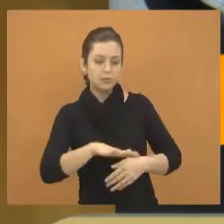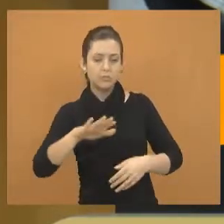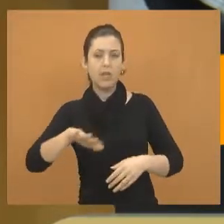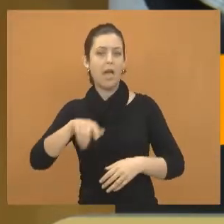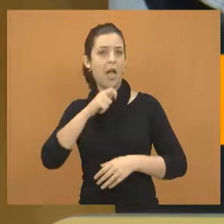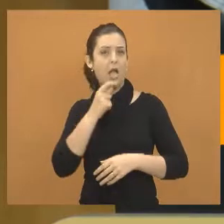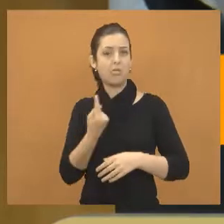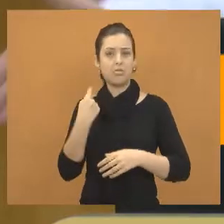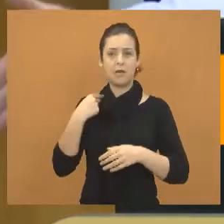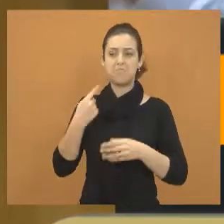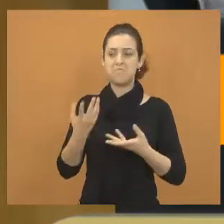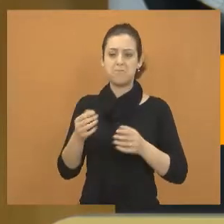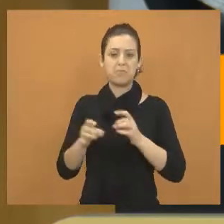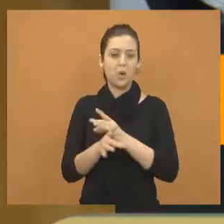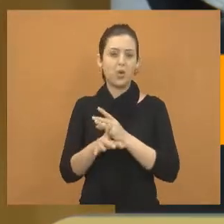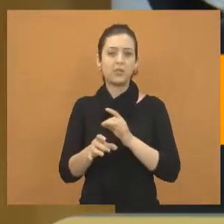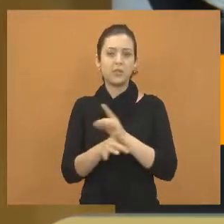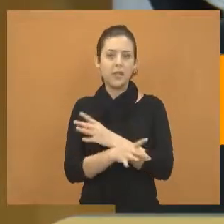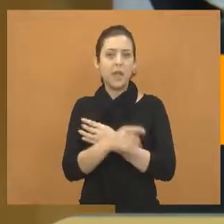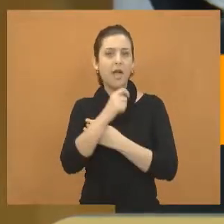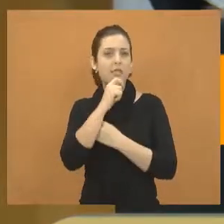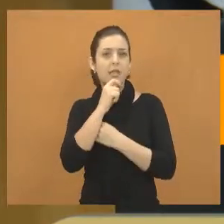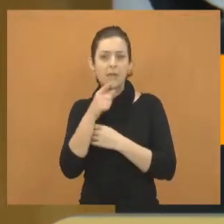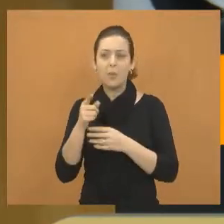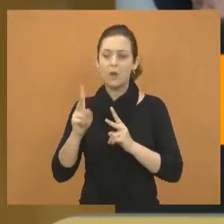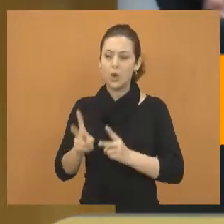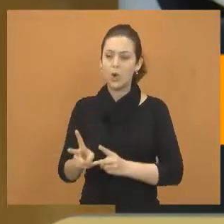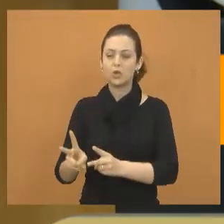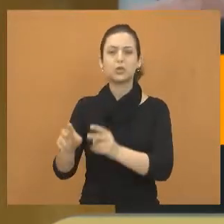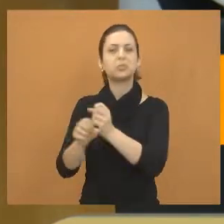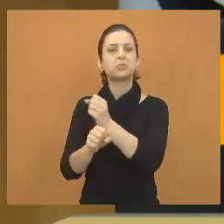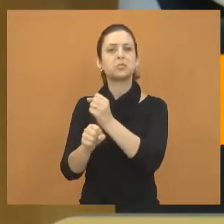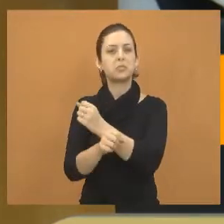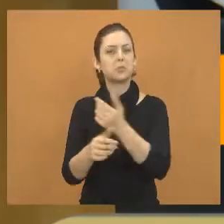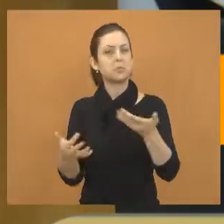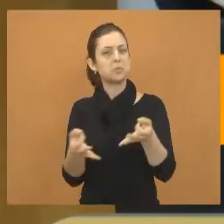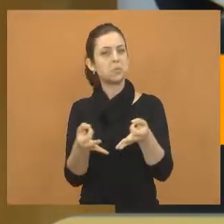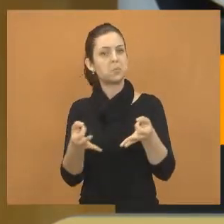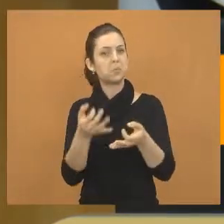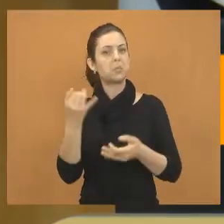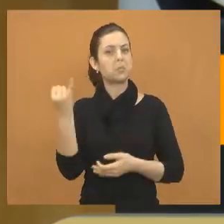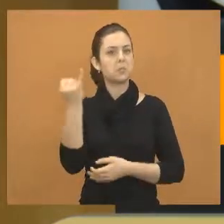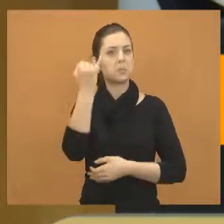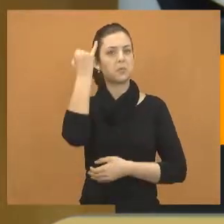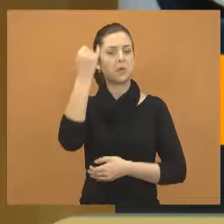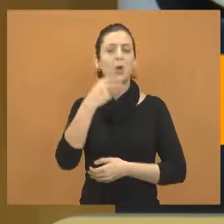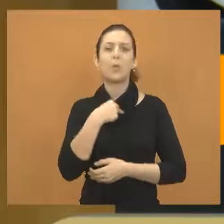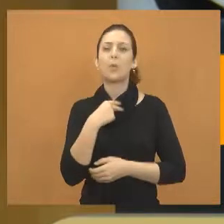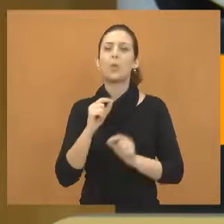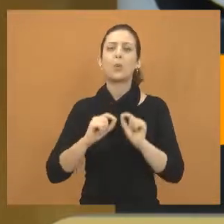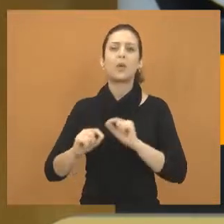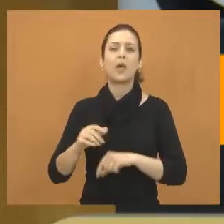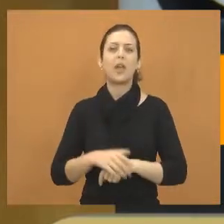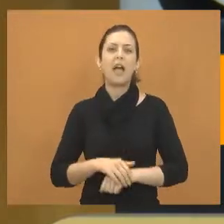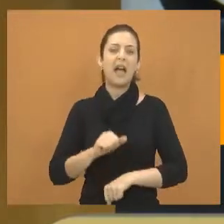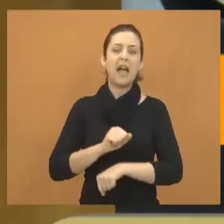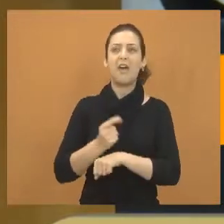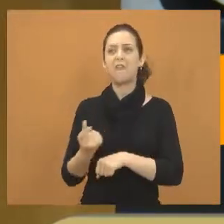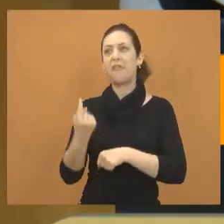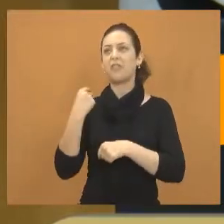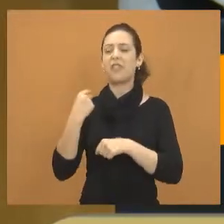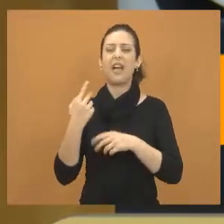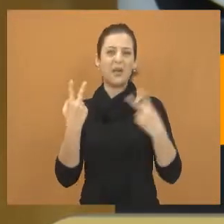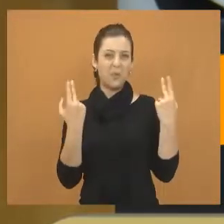tinham sido entregues e que o prefeito está continuando. Isso é extremamente relevante. Nós não podemos mais voltar